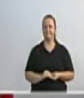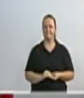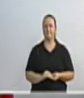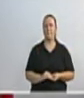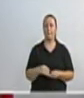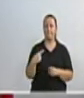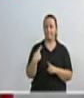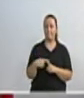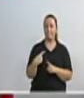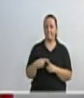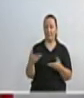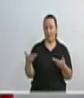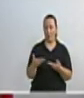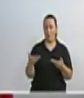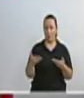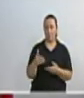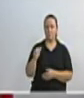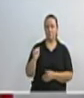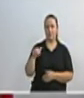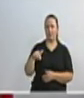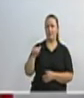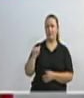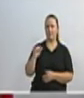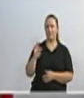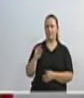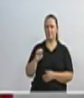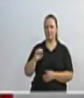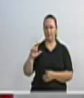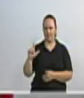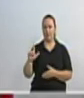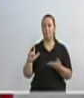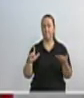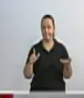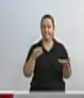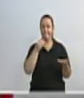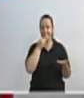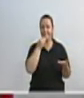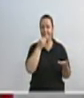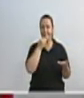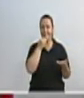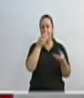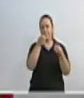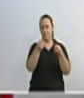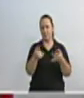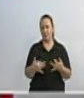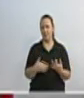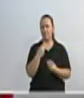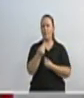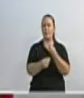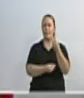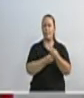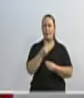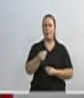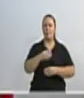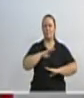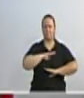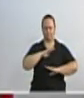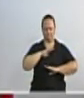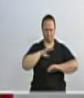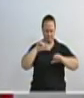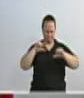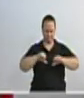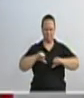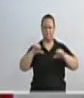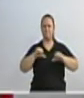saiu uma pesquisa da Anatel, vocês sabem, é claro, falando da satisfação com relação às empresas de telefonia.